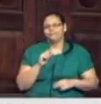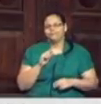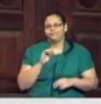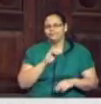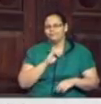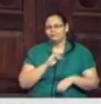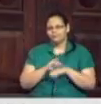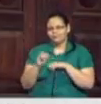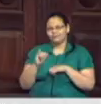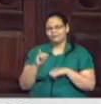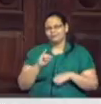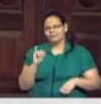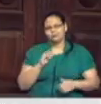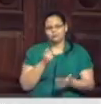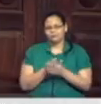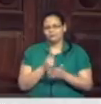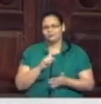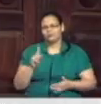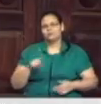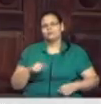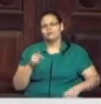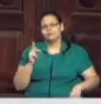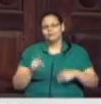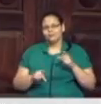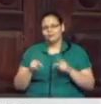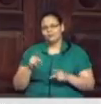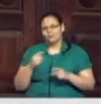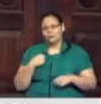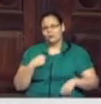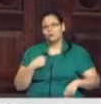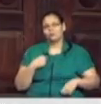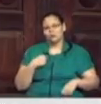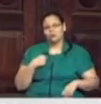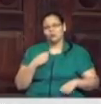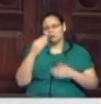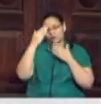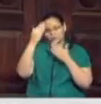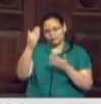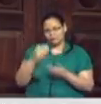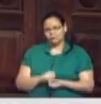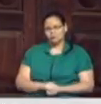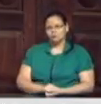fiscal, se isso é ser populista, eu sou populista. Muito obrigado.